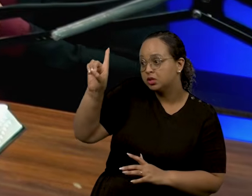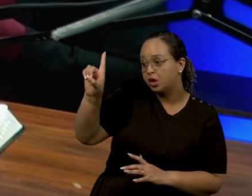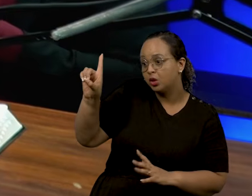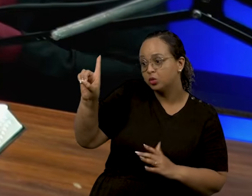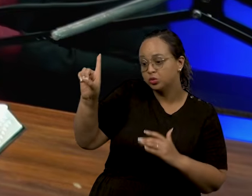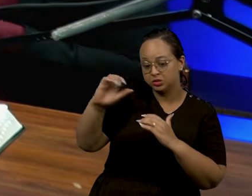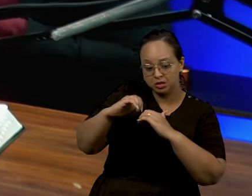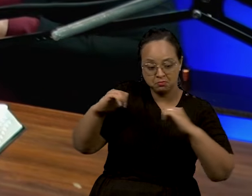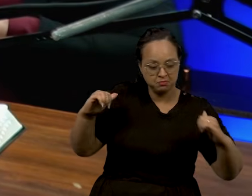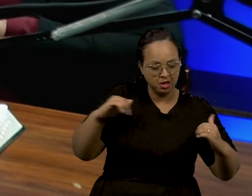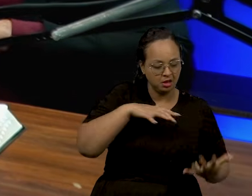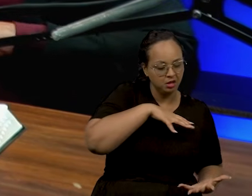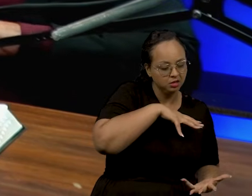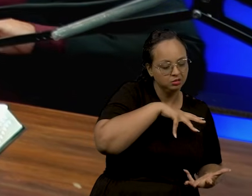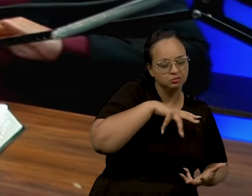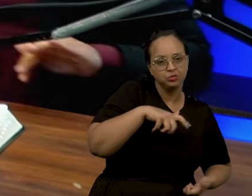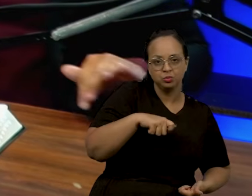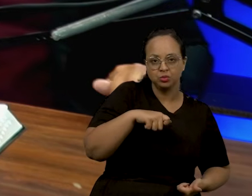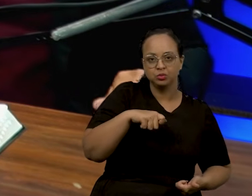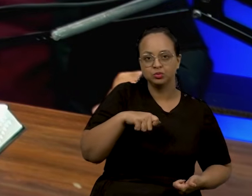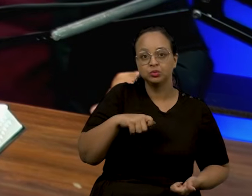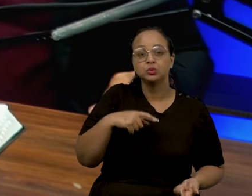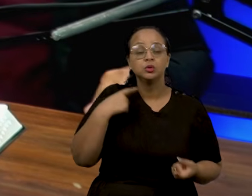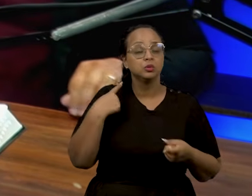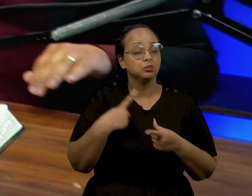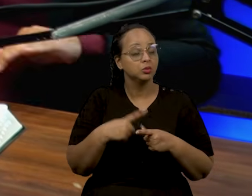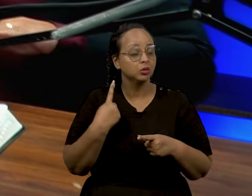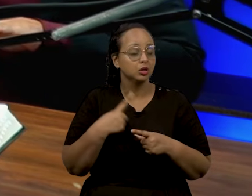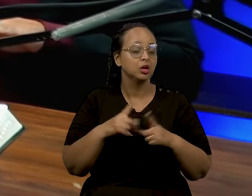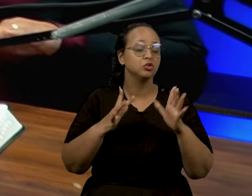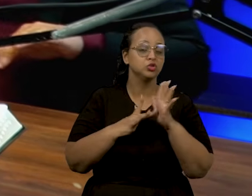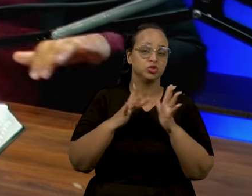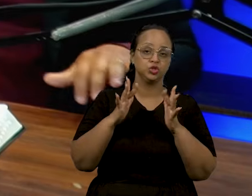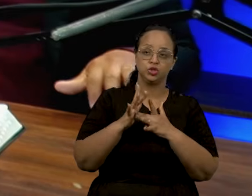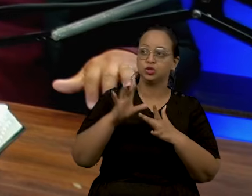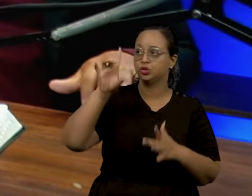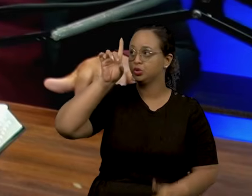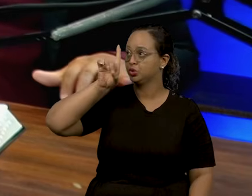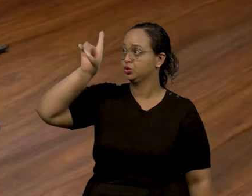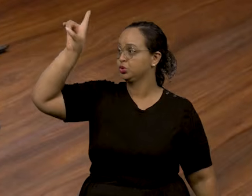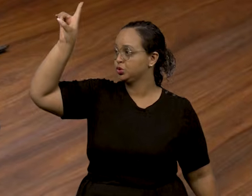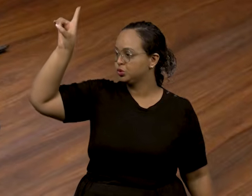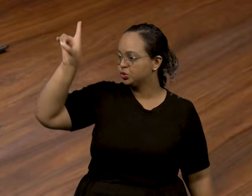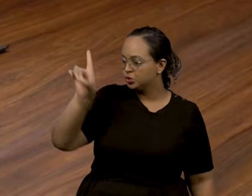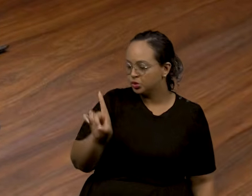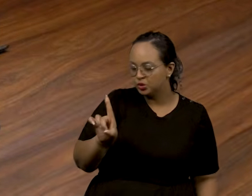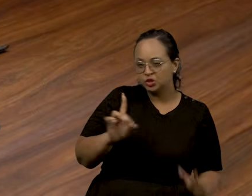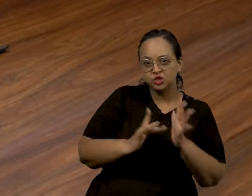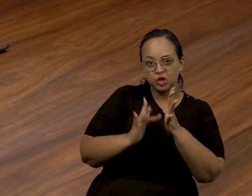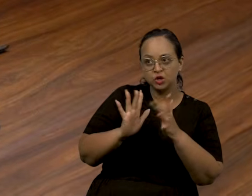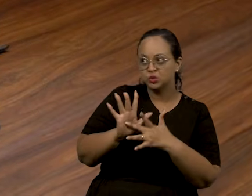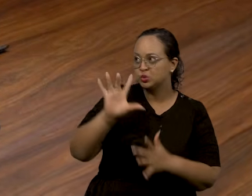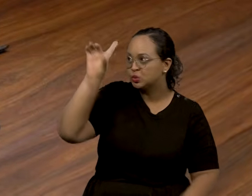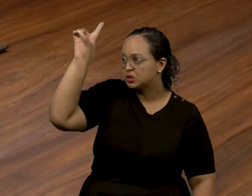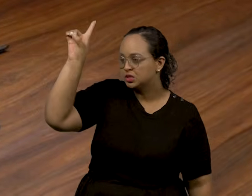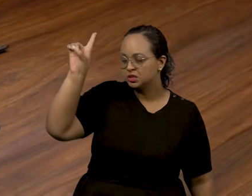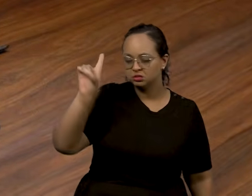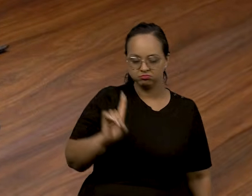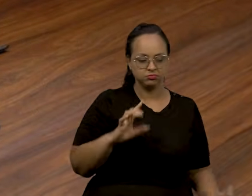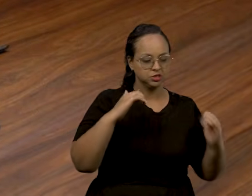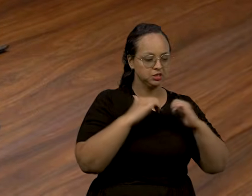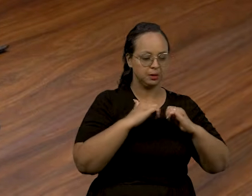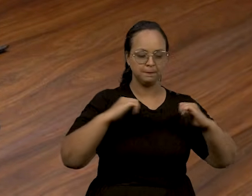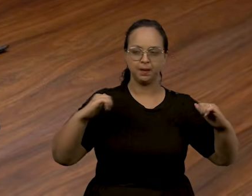Jesus ele veio, ele separou as coisas terrenas das coisas espirituais. Nós vamos ver esse exemplo, né?